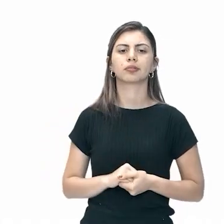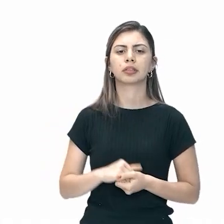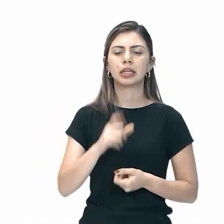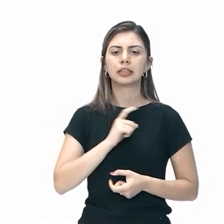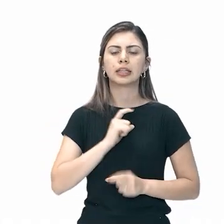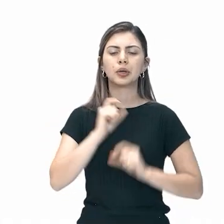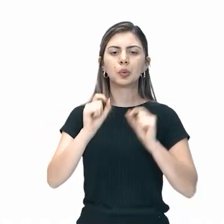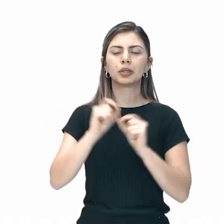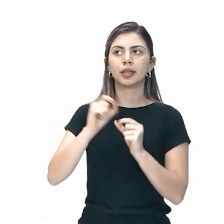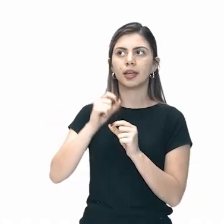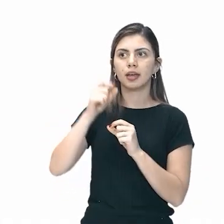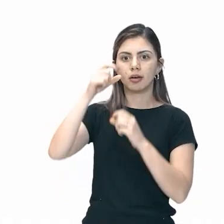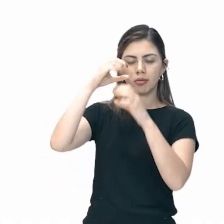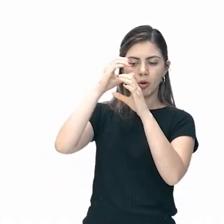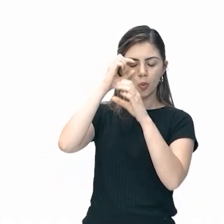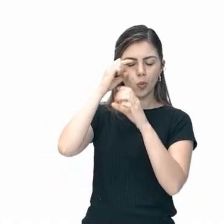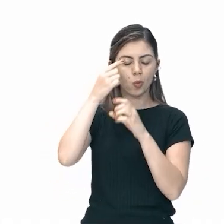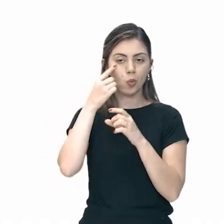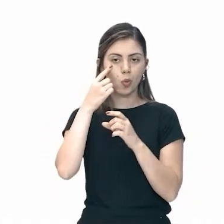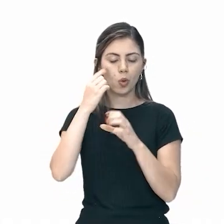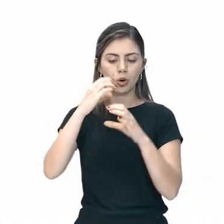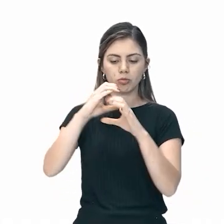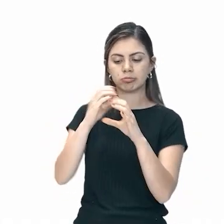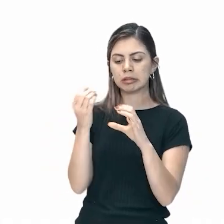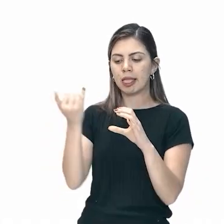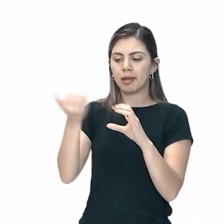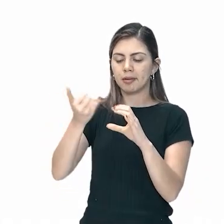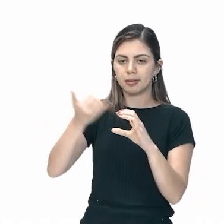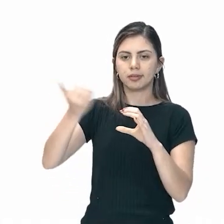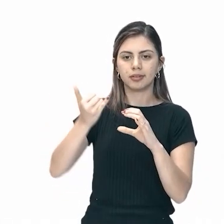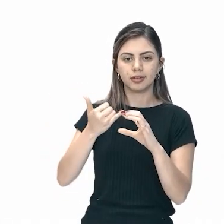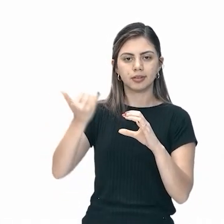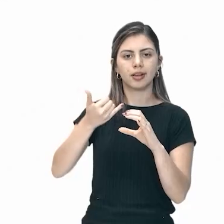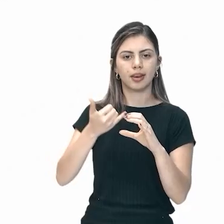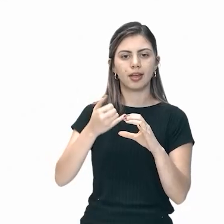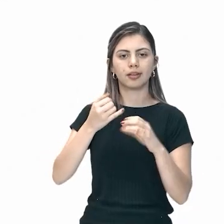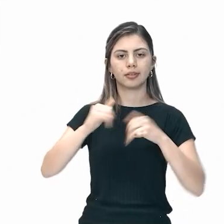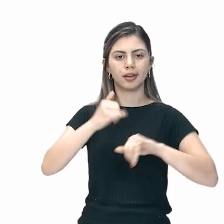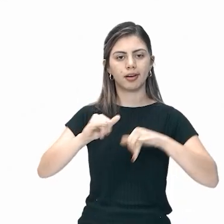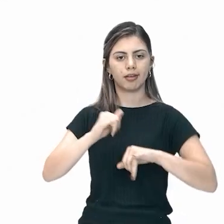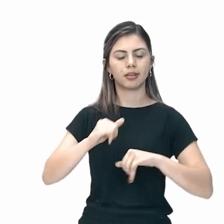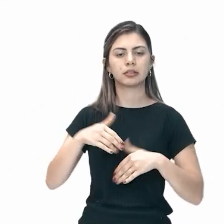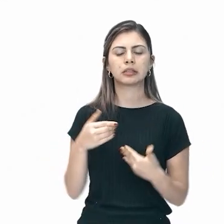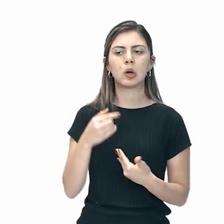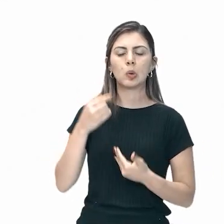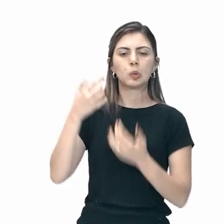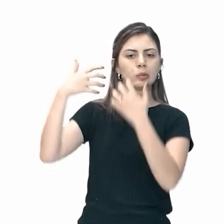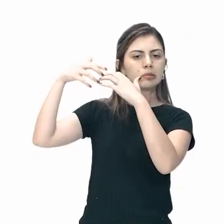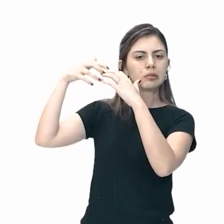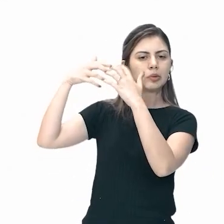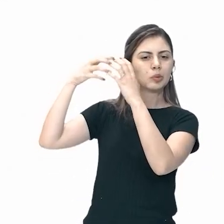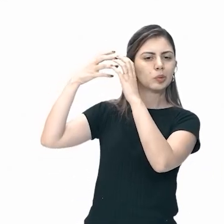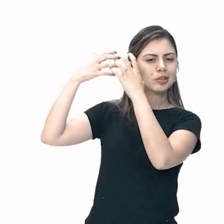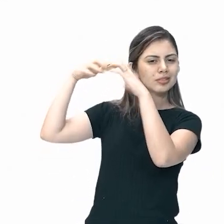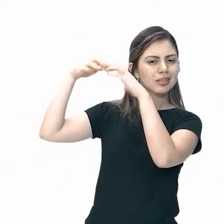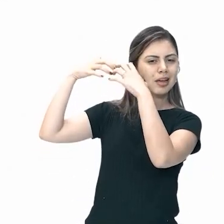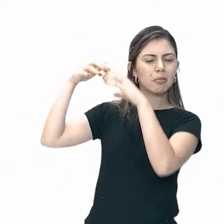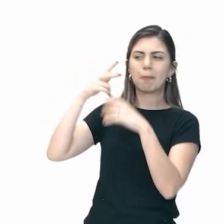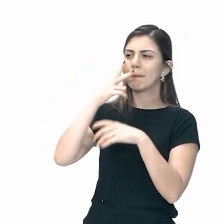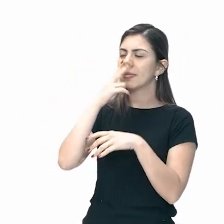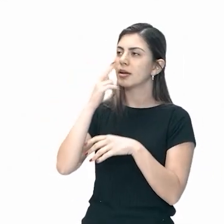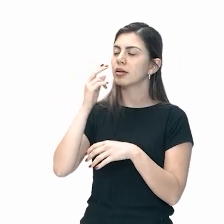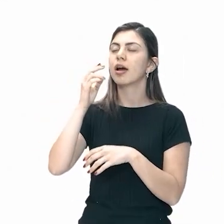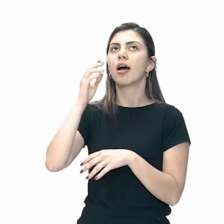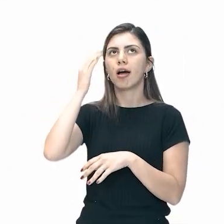vários sinais elétricos e aí o nosso cérebro interpreta como se fossem imagens visuais, tá,